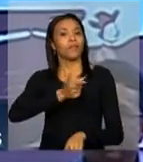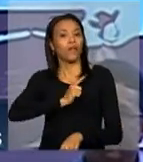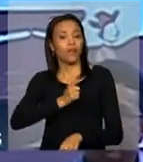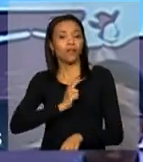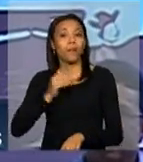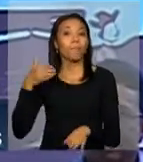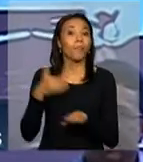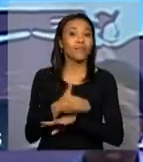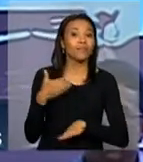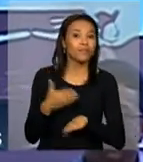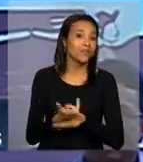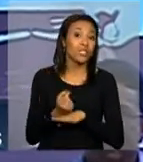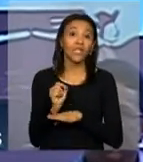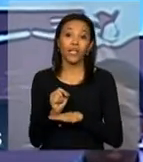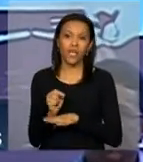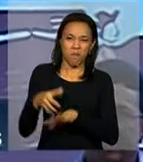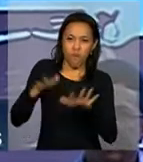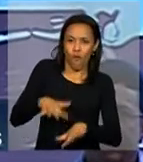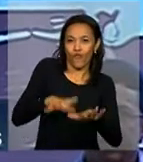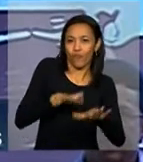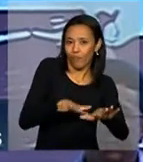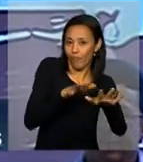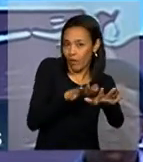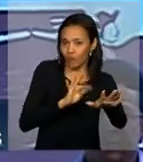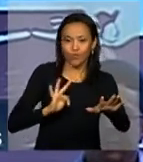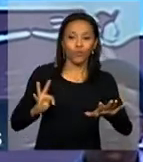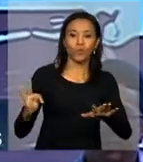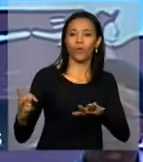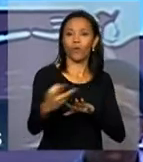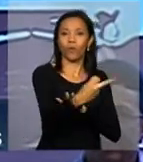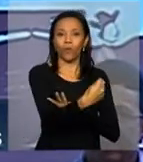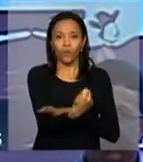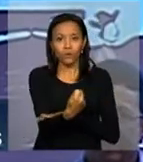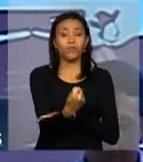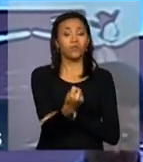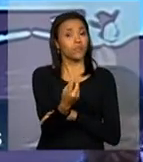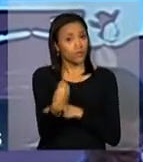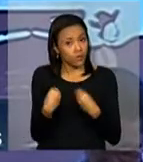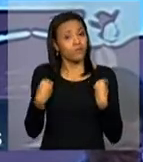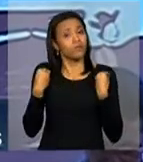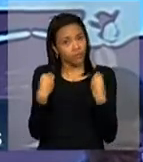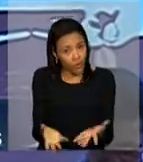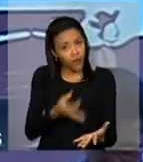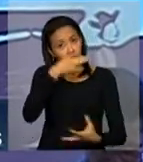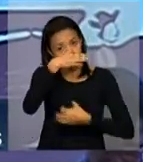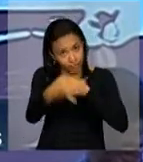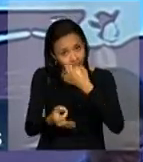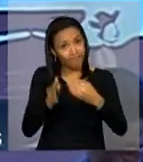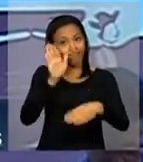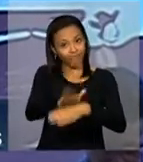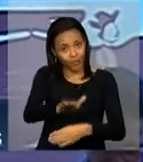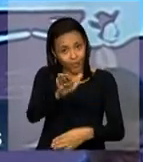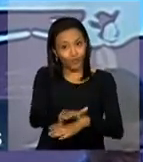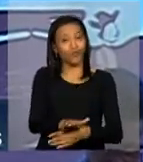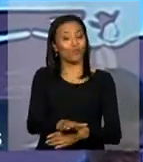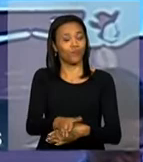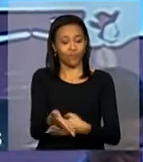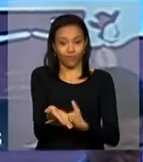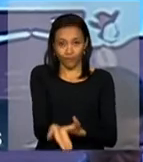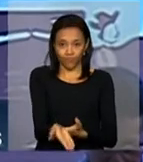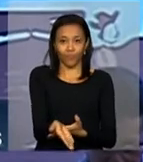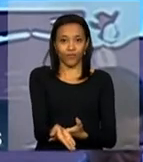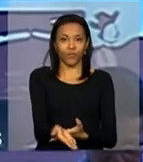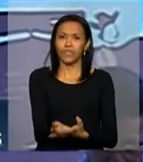participação dos movimentos, de todos os movimentos, que deram também a sua contribuição e a sua sugestão.